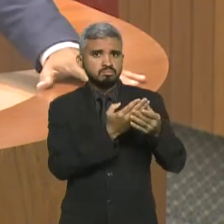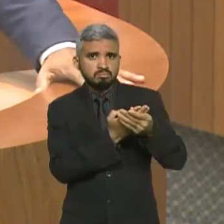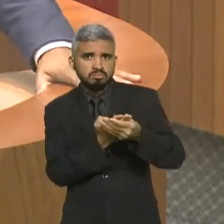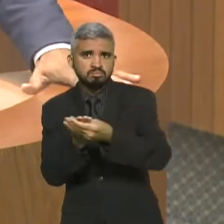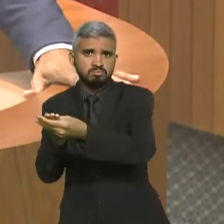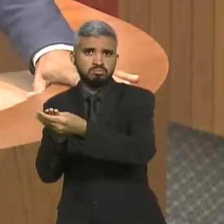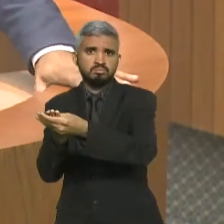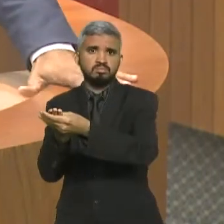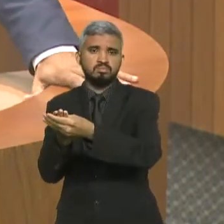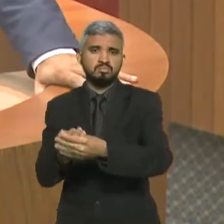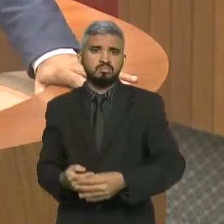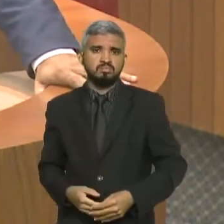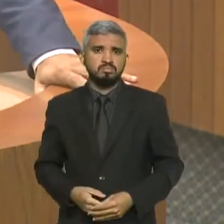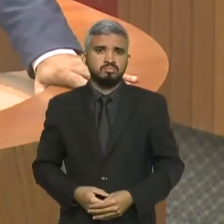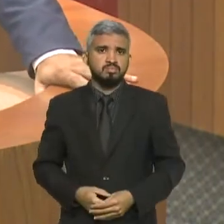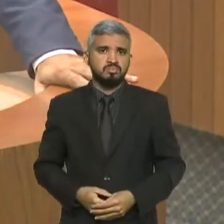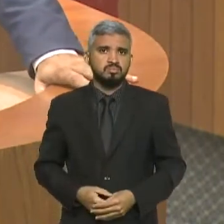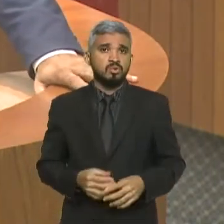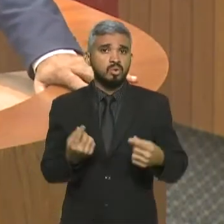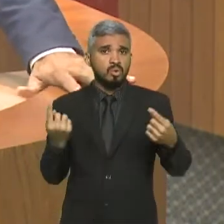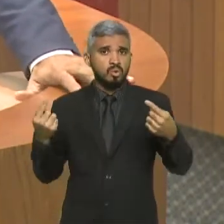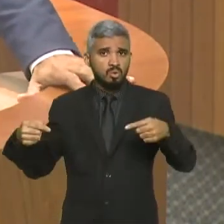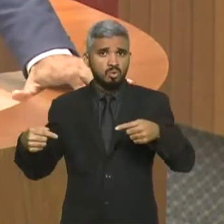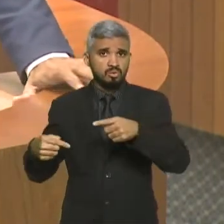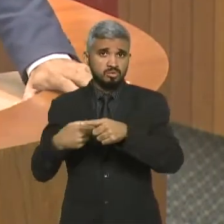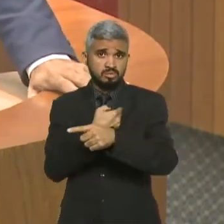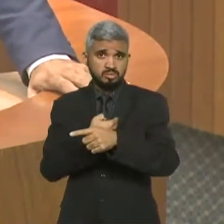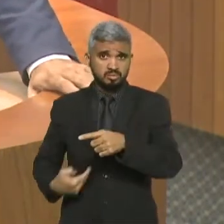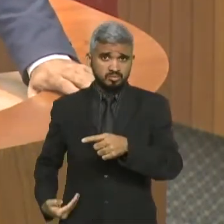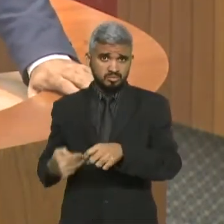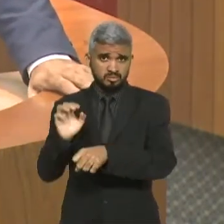representação contra o governo do Estado e a MOB.